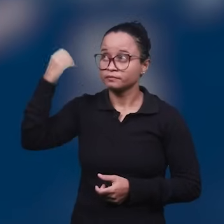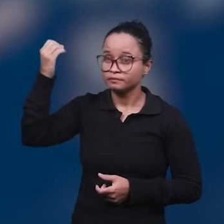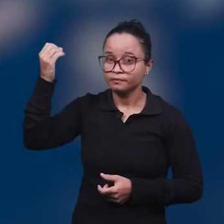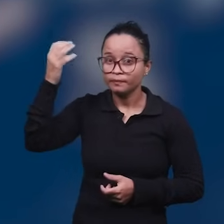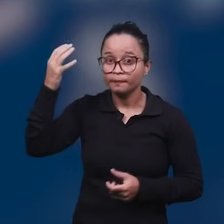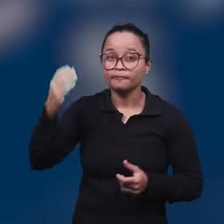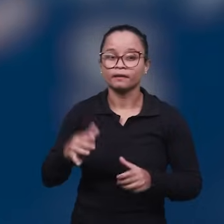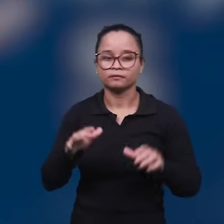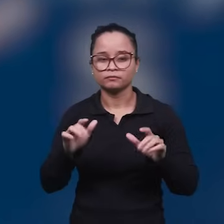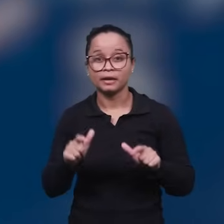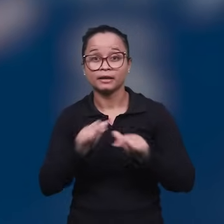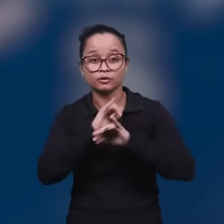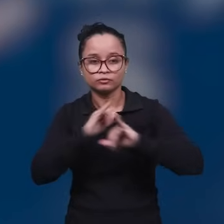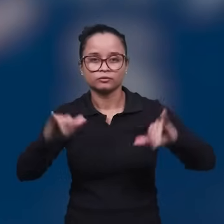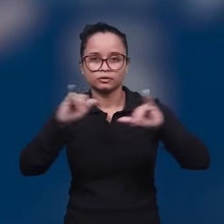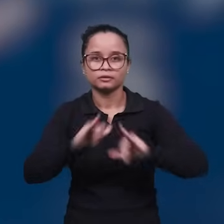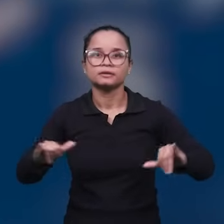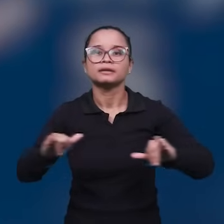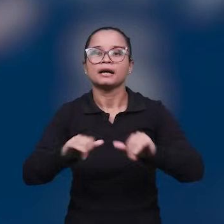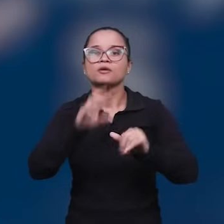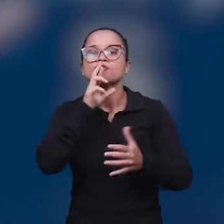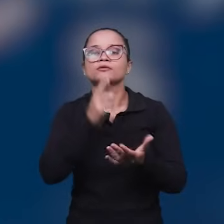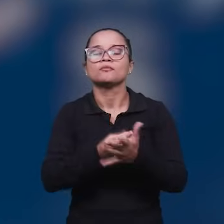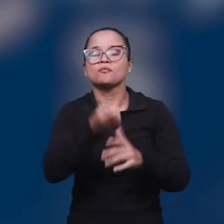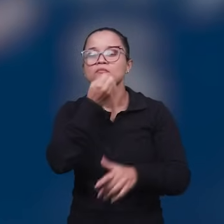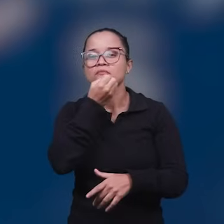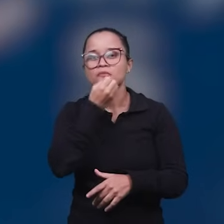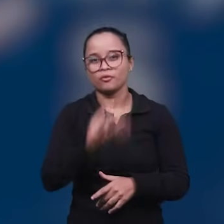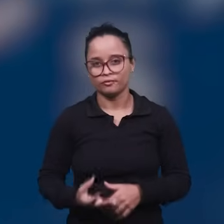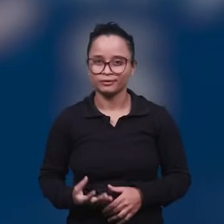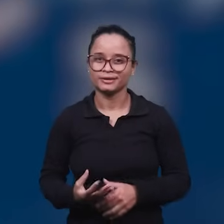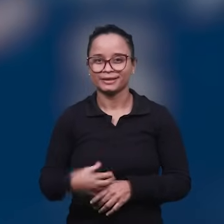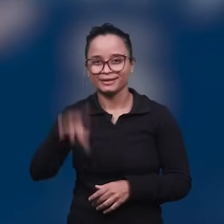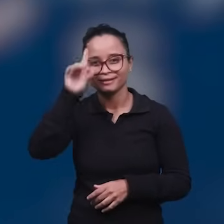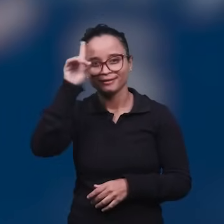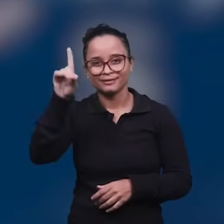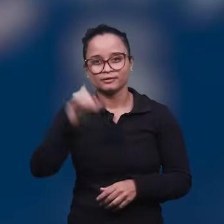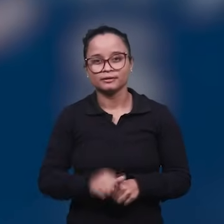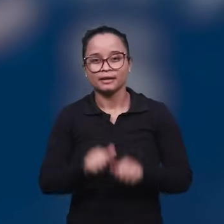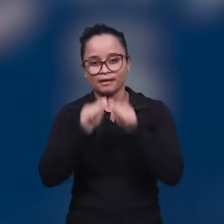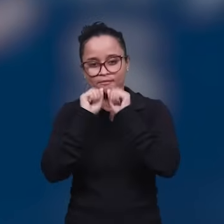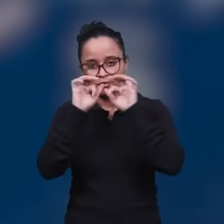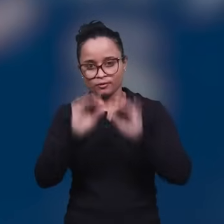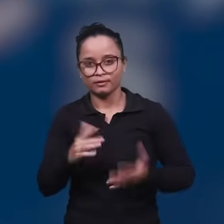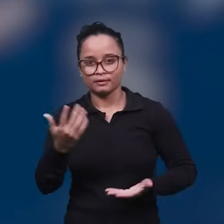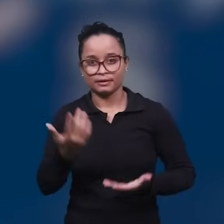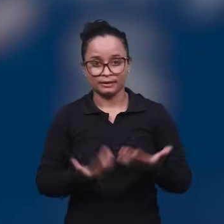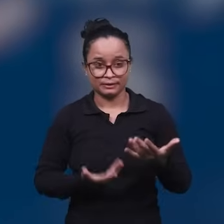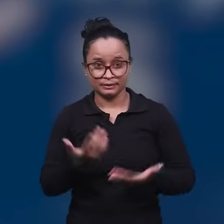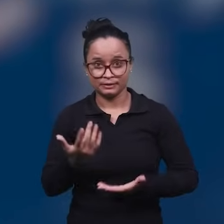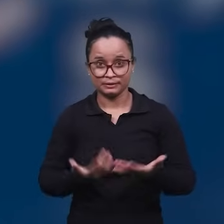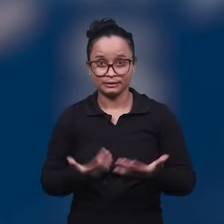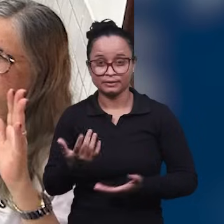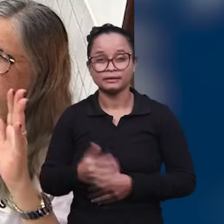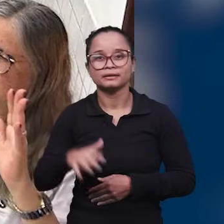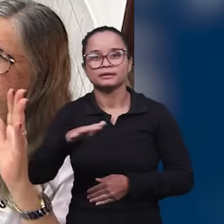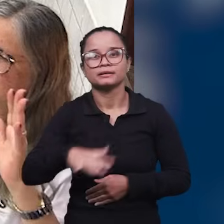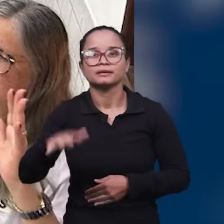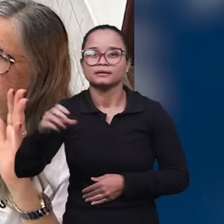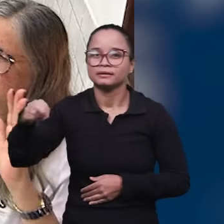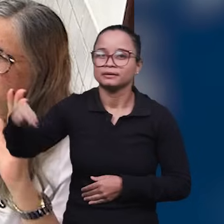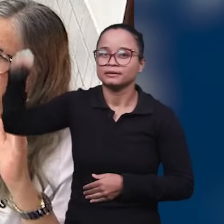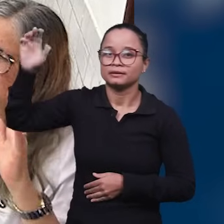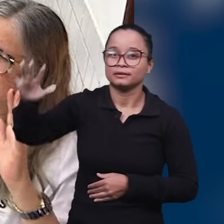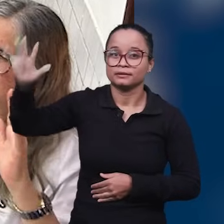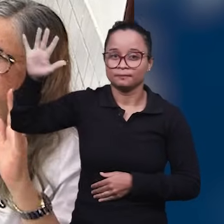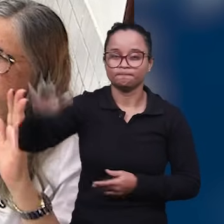desta vez, vamos iniciar mostrando o que o Senhor tem operado lá no estado do Maranhão. Confira as bênçãos. Em São Luís